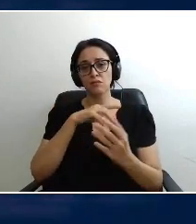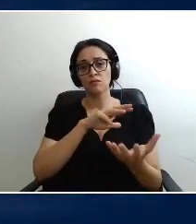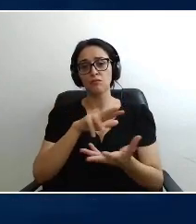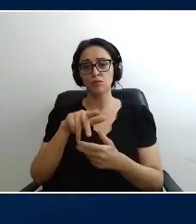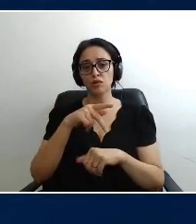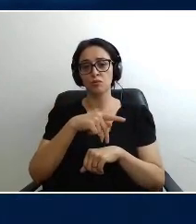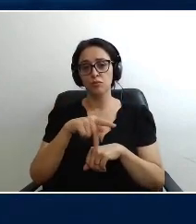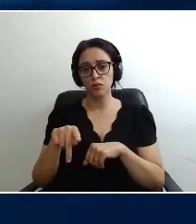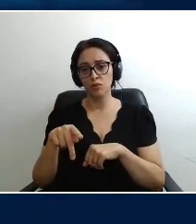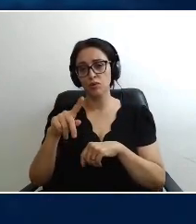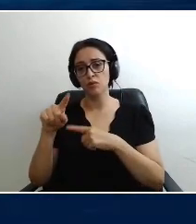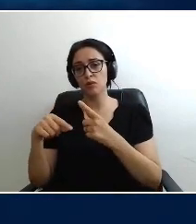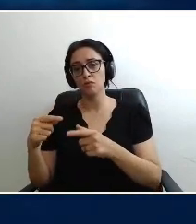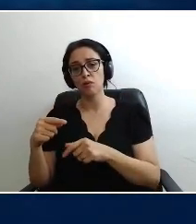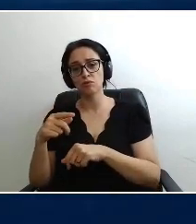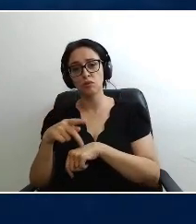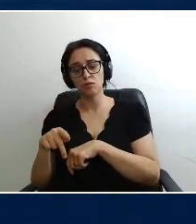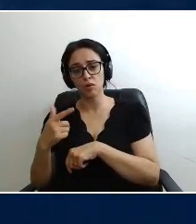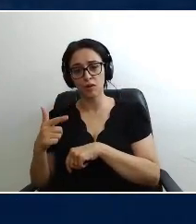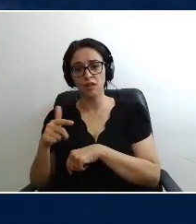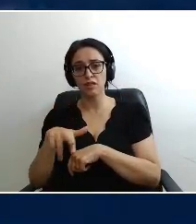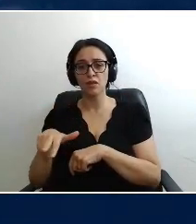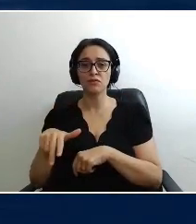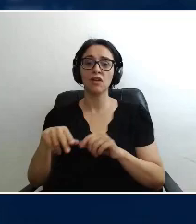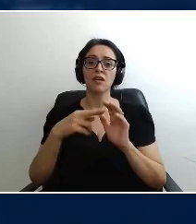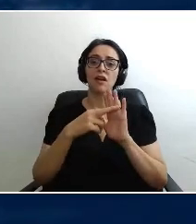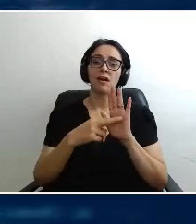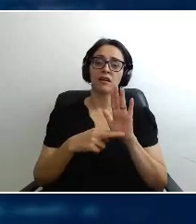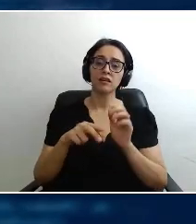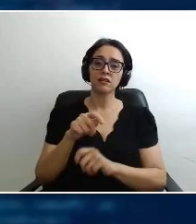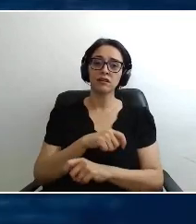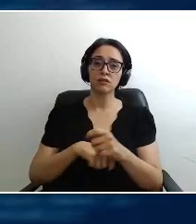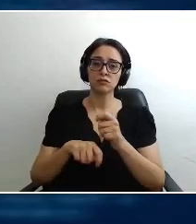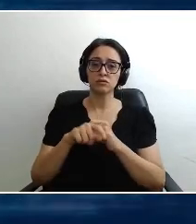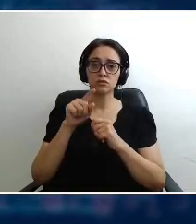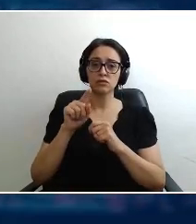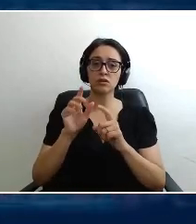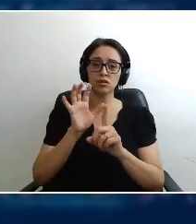mundo impuro, um mundo onde você tem suas regras de negócio, seu